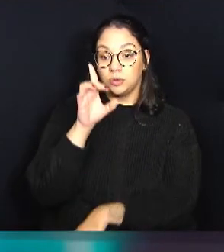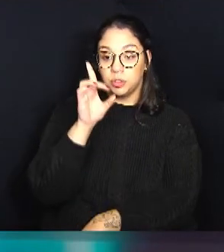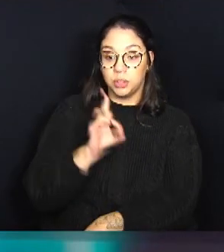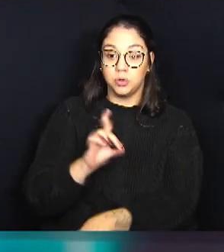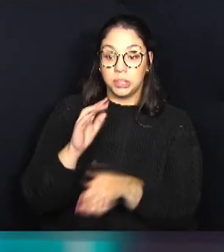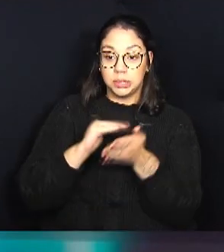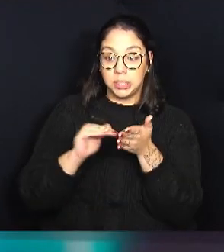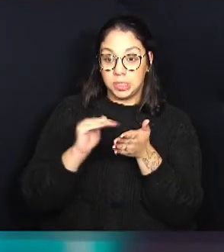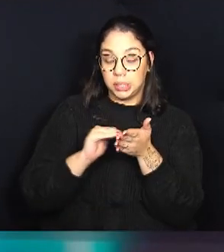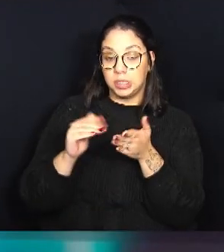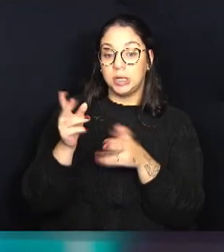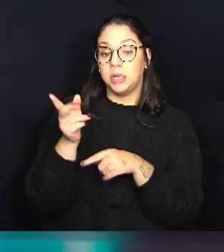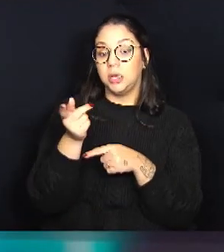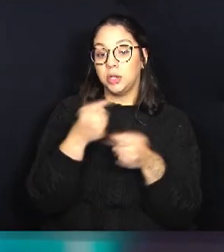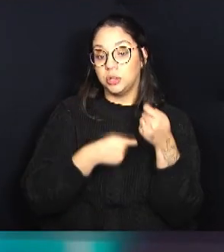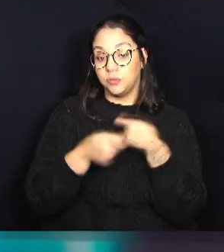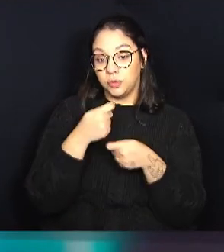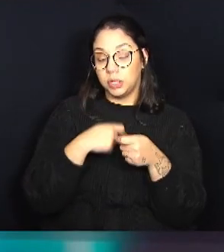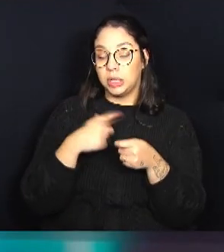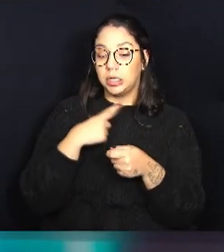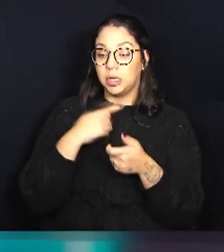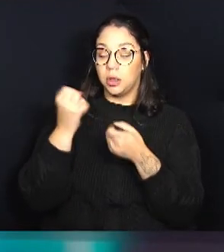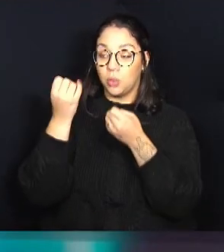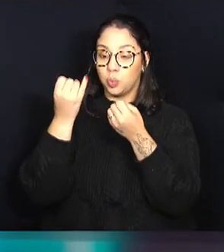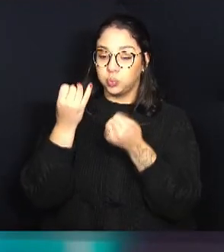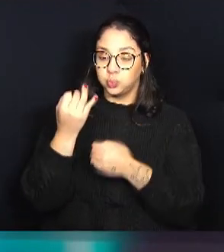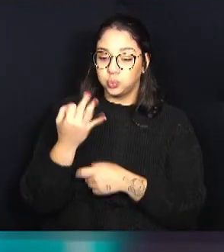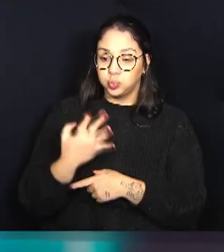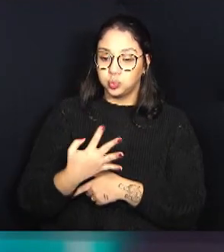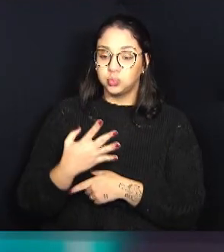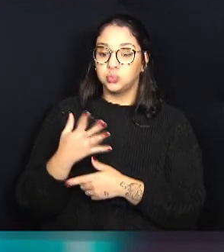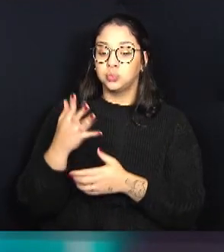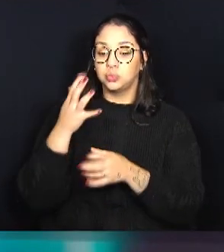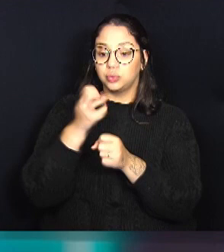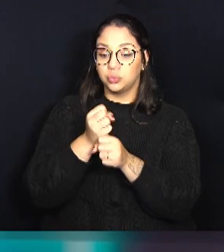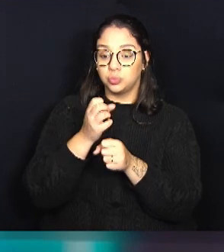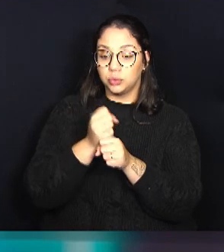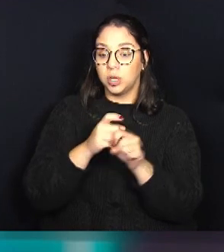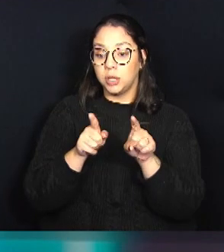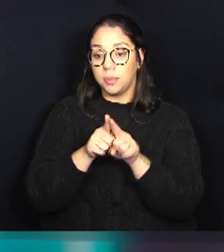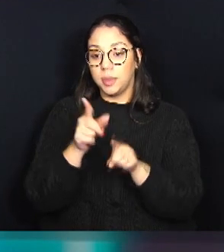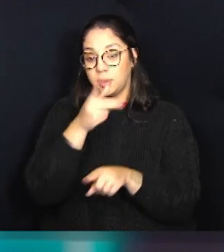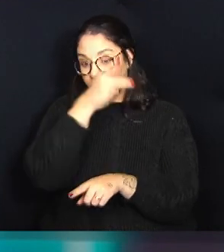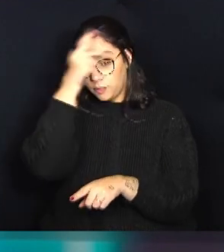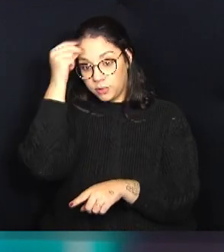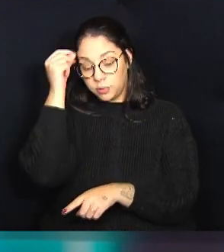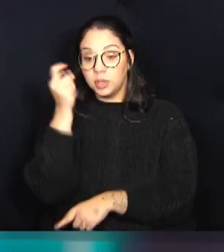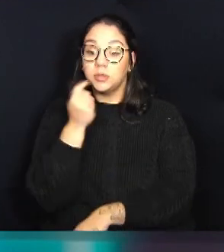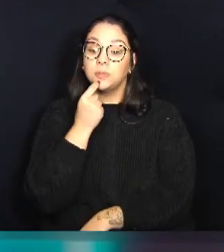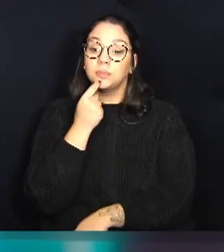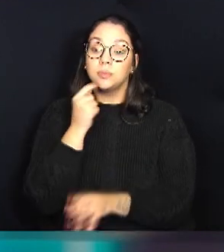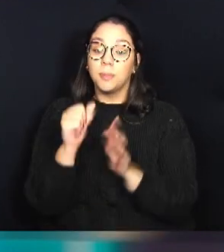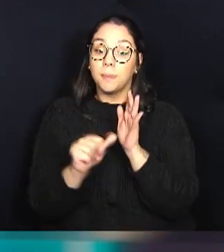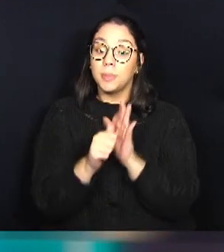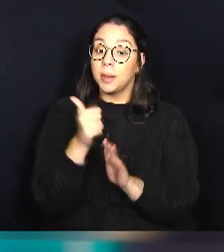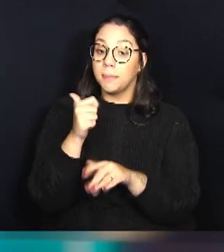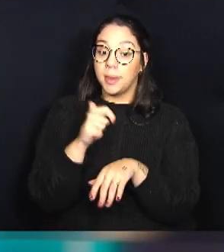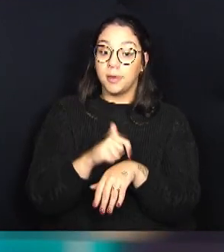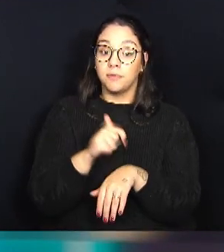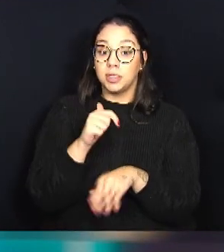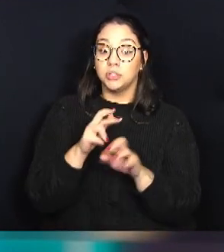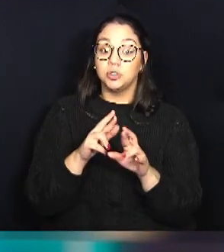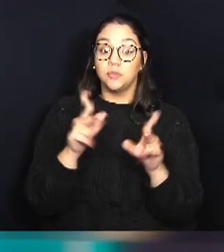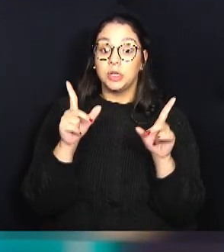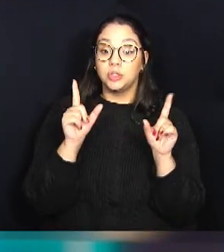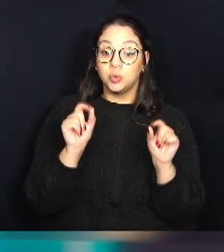dos números que incluem as receitas e as despesas da Prefeitura de Campinas. Pela primeira vez, o diferencial